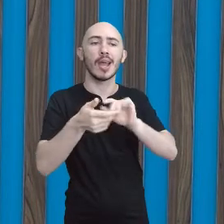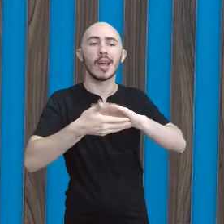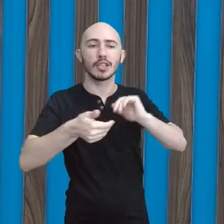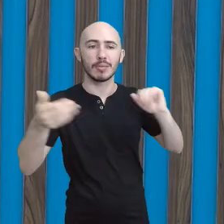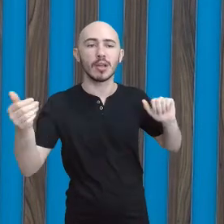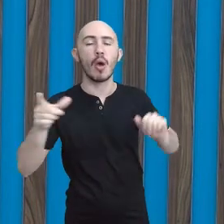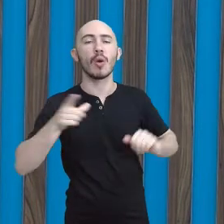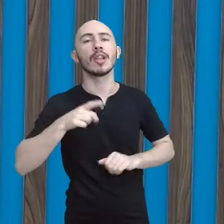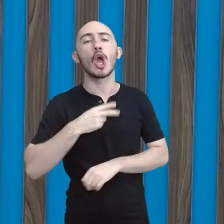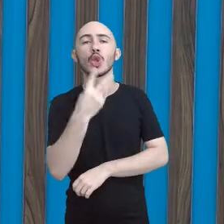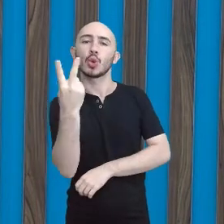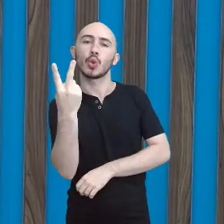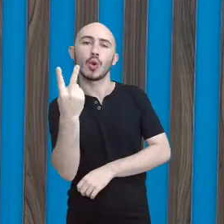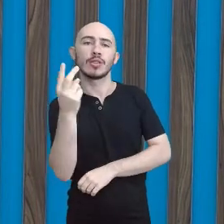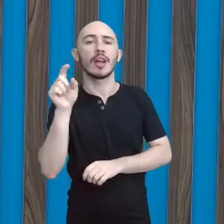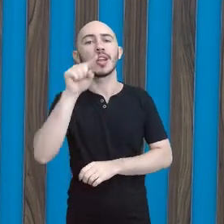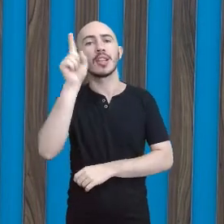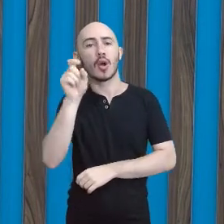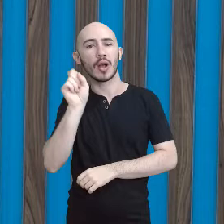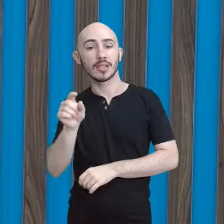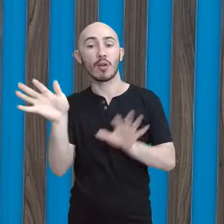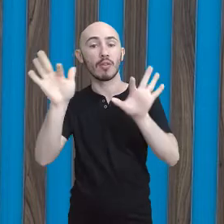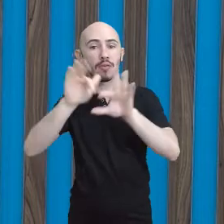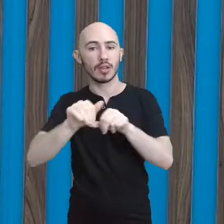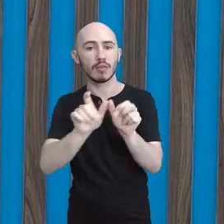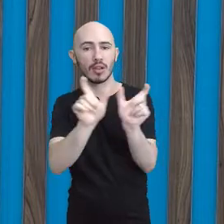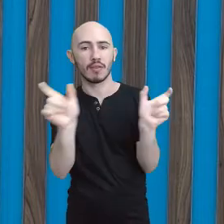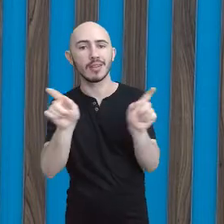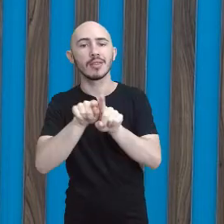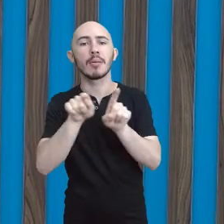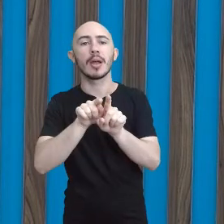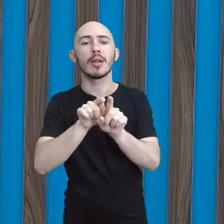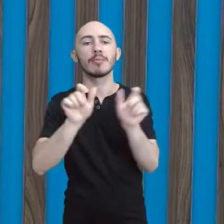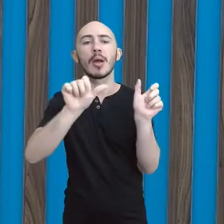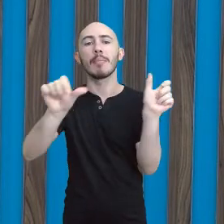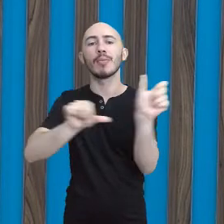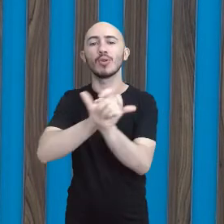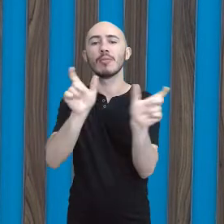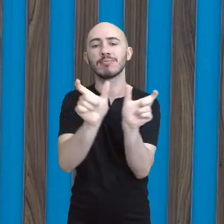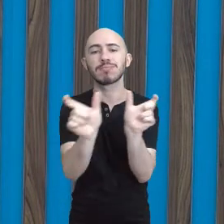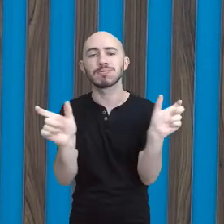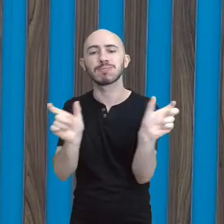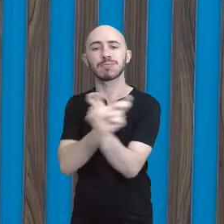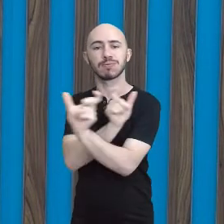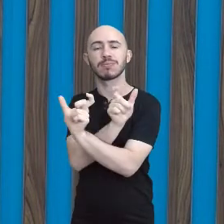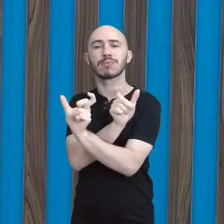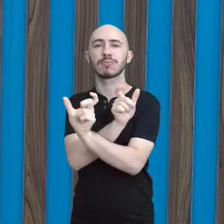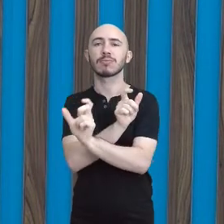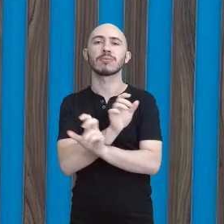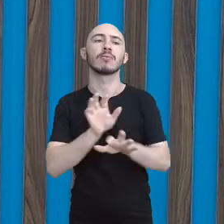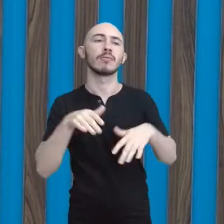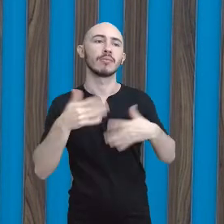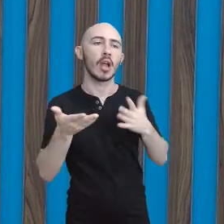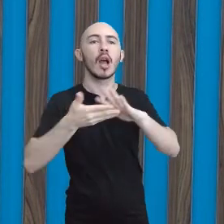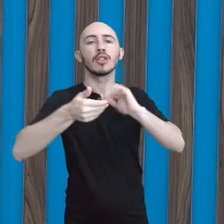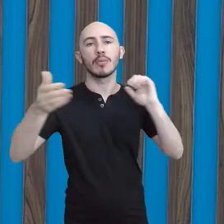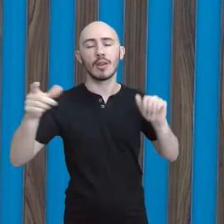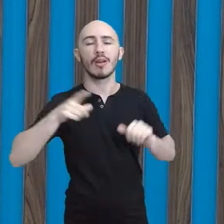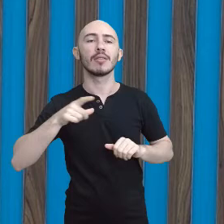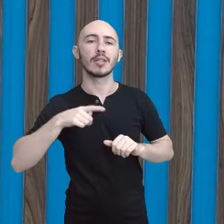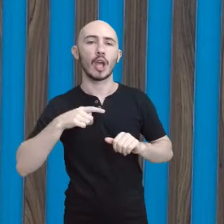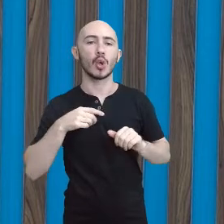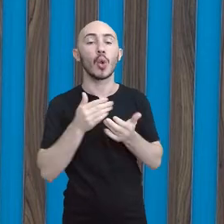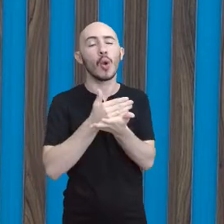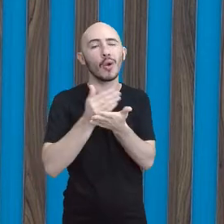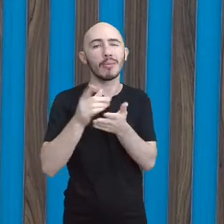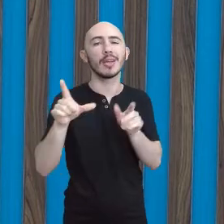temos duas, a interrogação no final e a alteração do verbo no começo. Em espanhol, tem interrogação de cabeça para baixo no